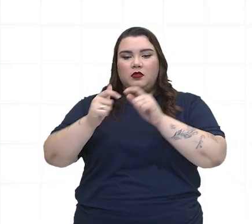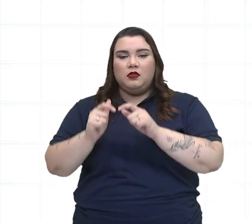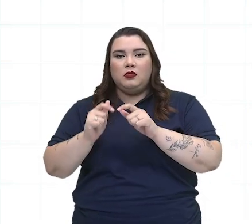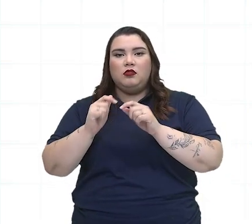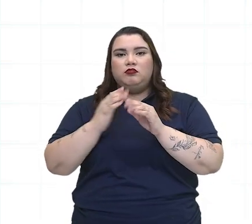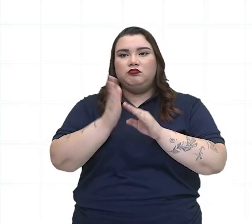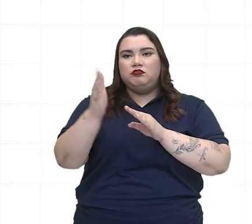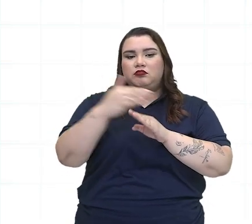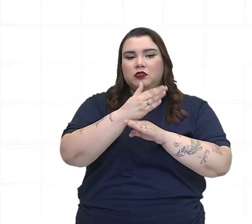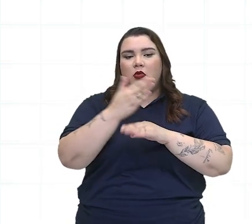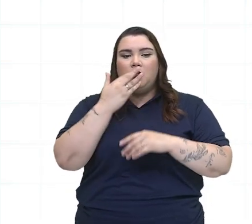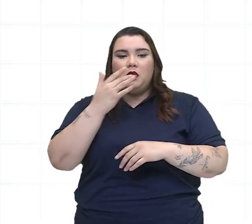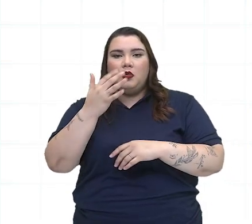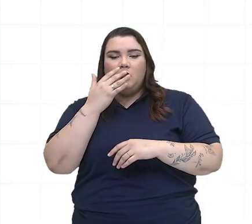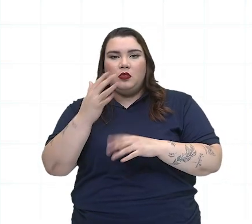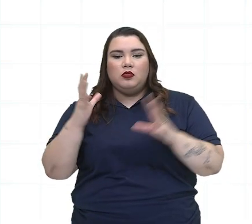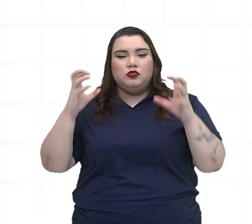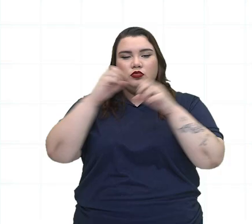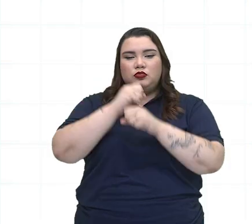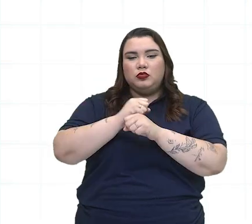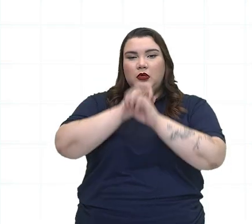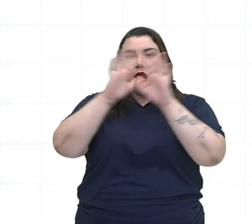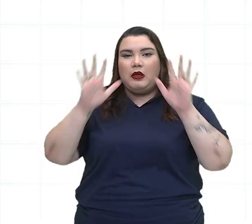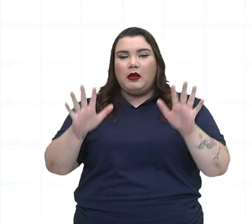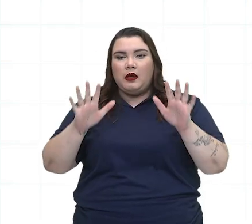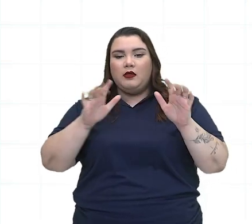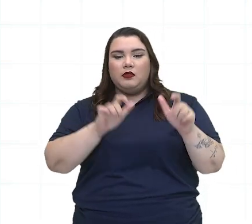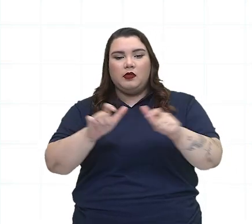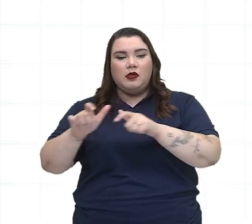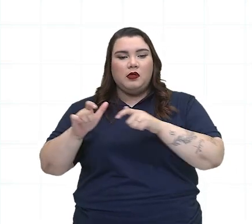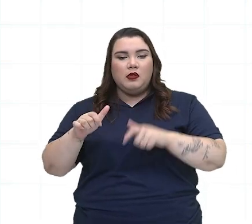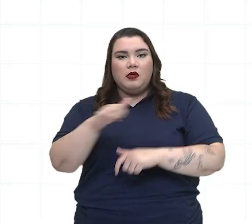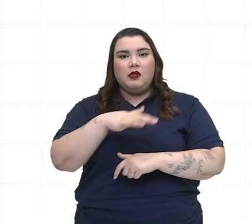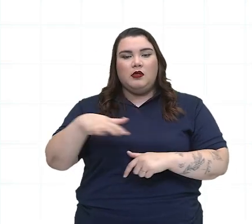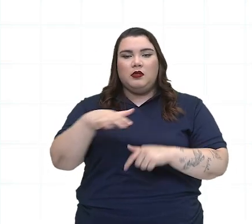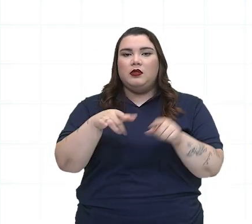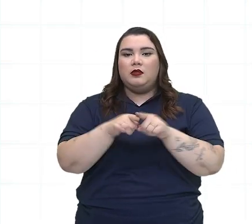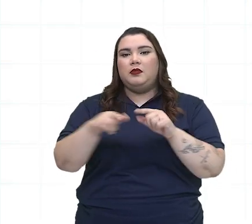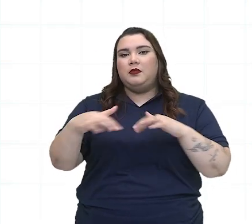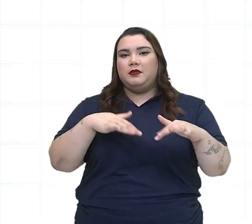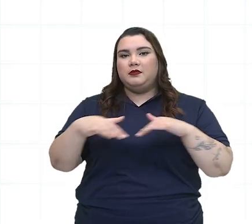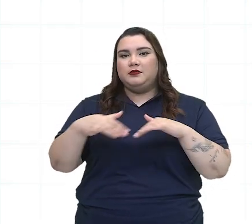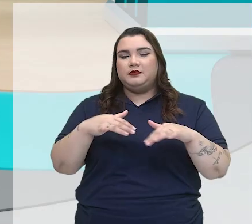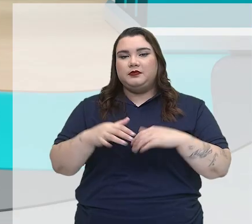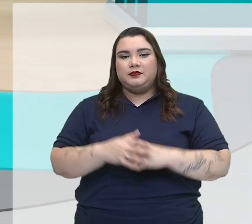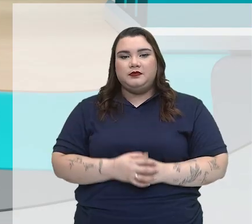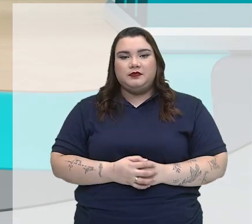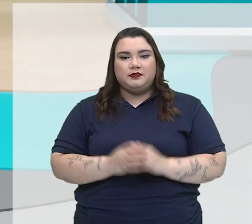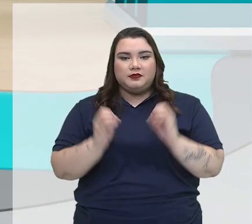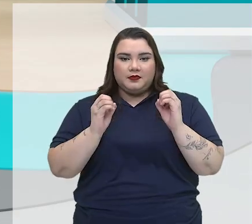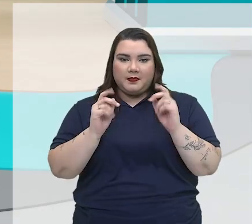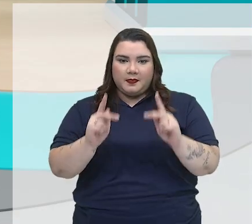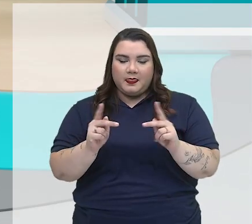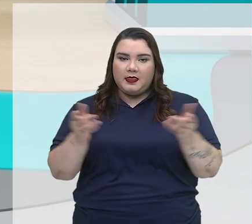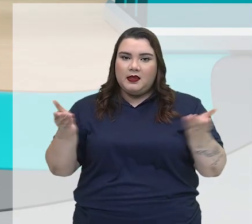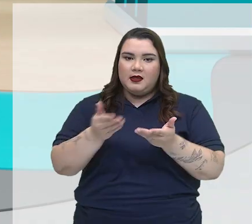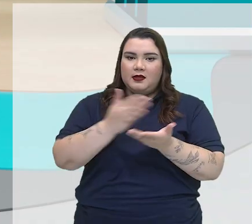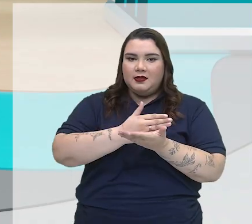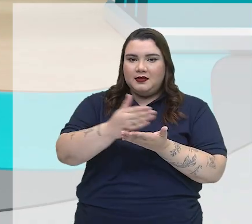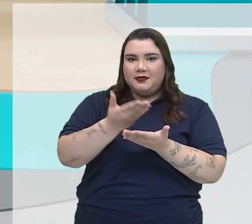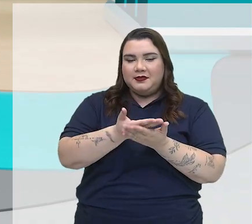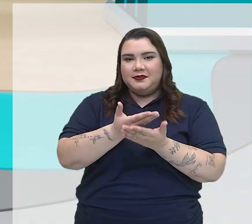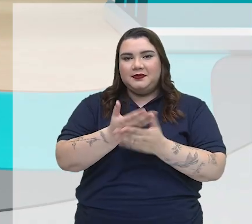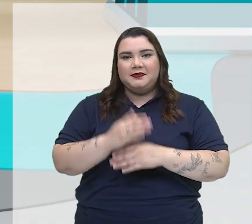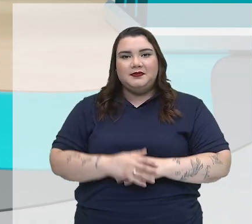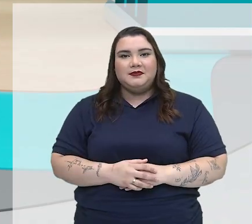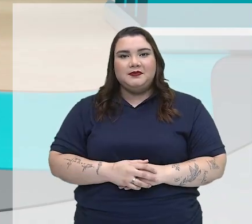forma, direção, cor, tom, escala, dimensão, espaço e movimento. E vamos dar início à